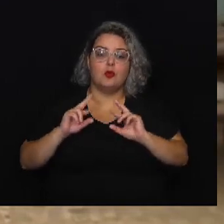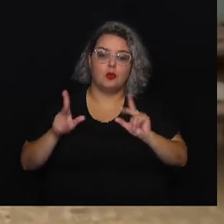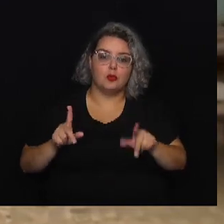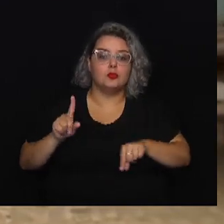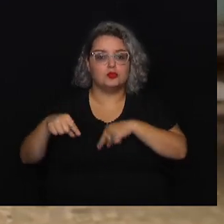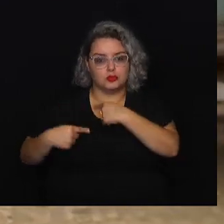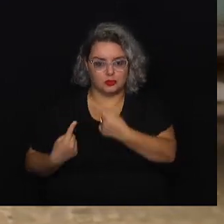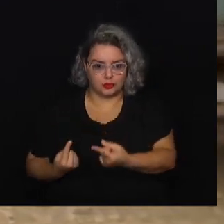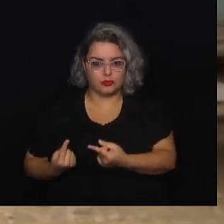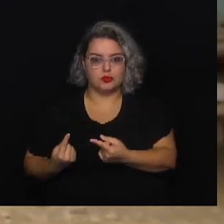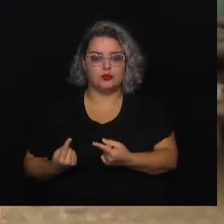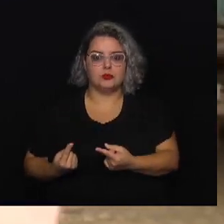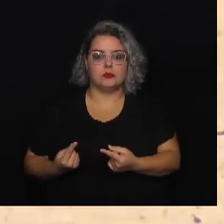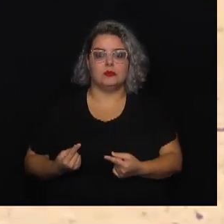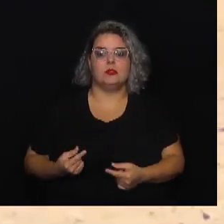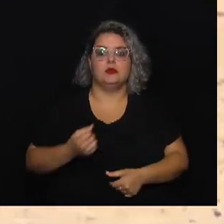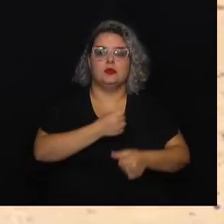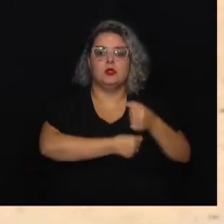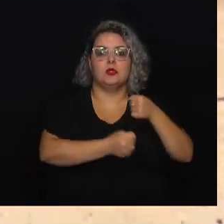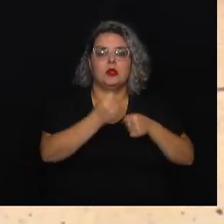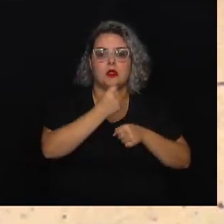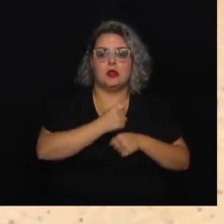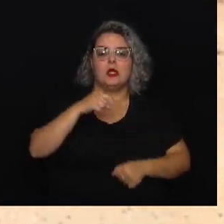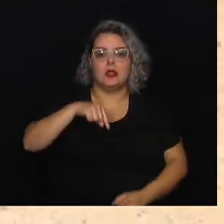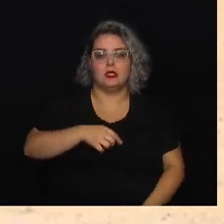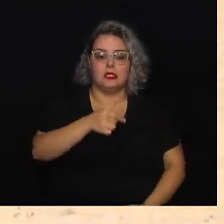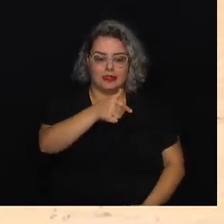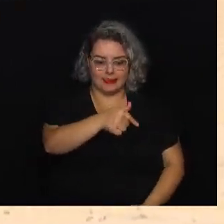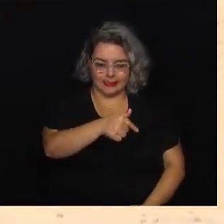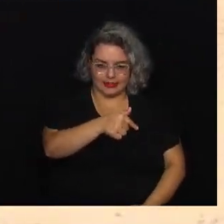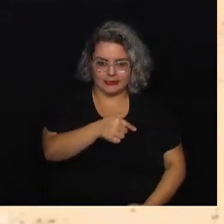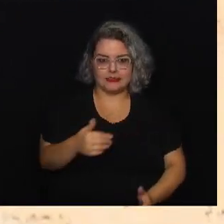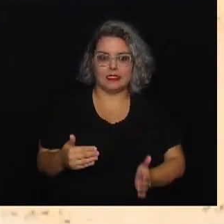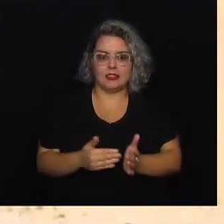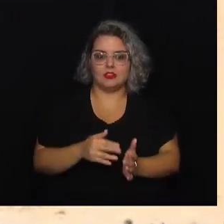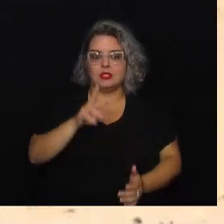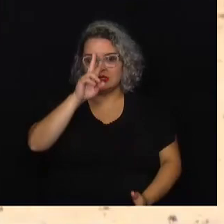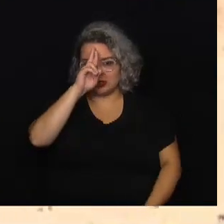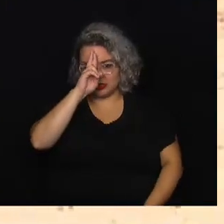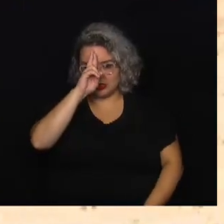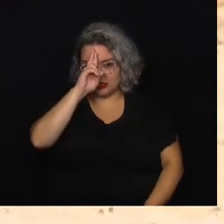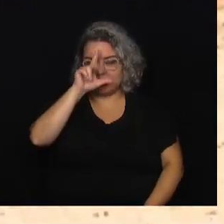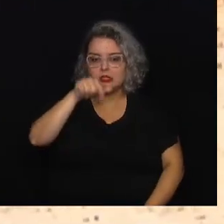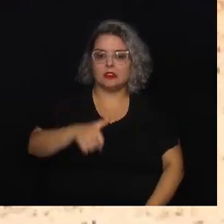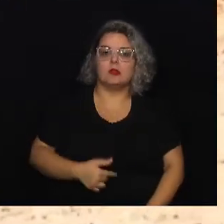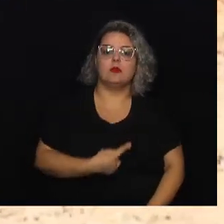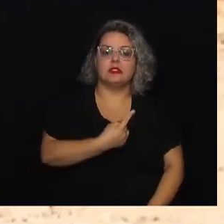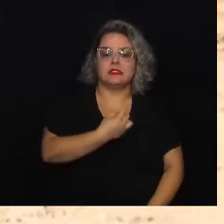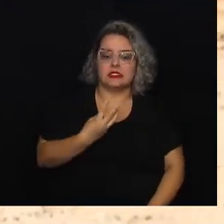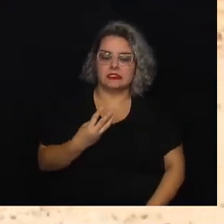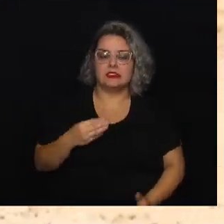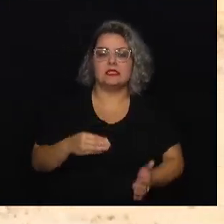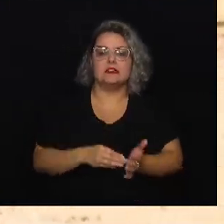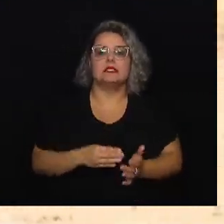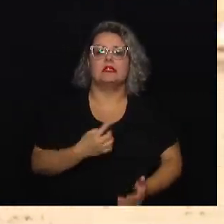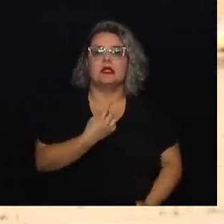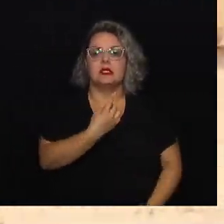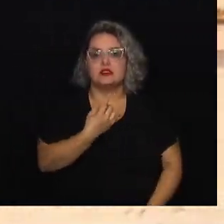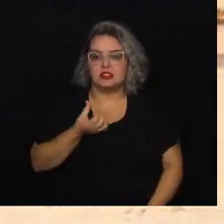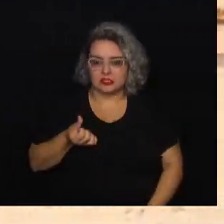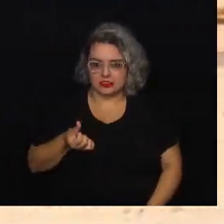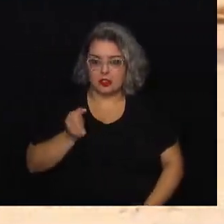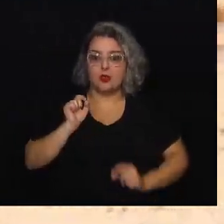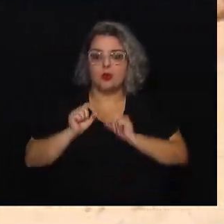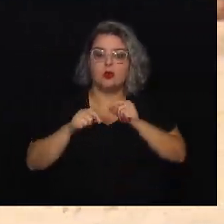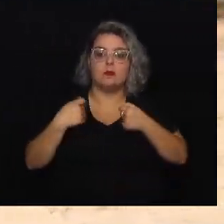dos outros que era do ano passado. Então aqui é das 7 até meio-dia e das 13 às 16. O que precisa,